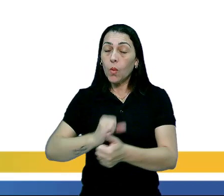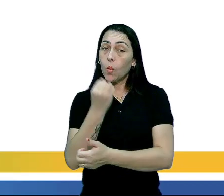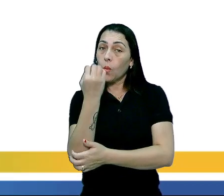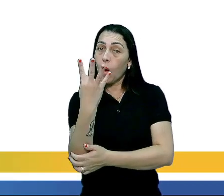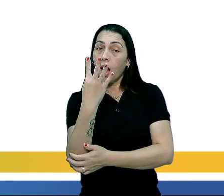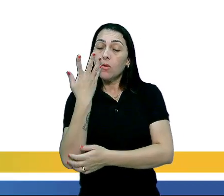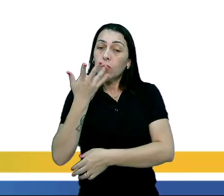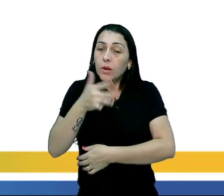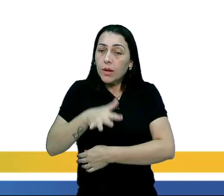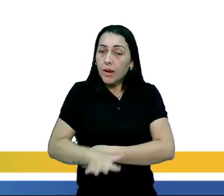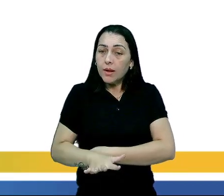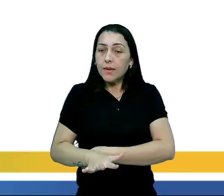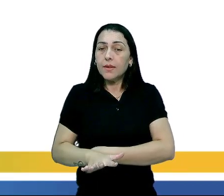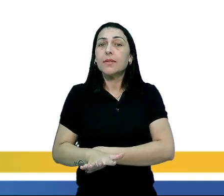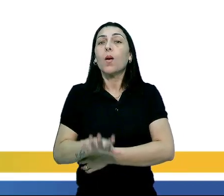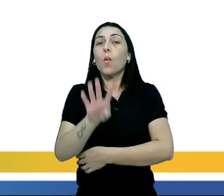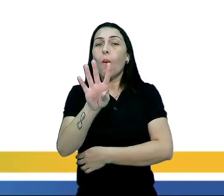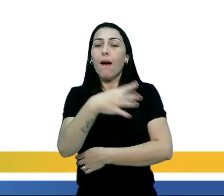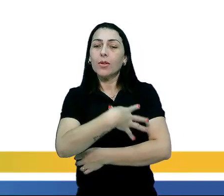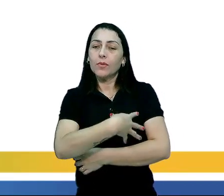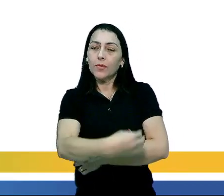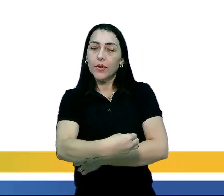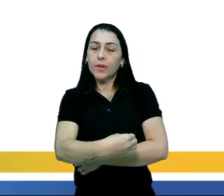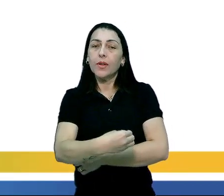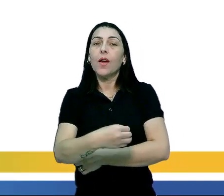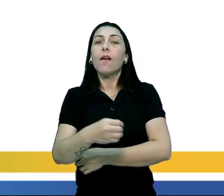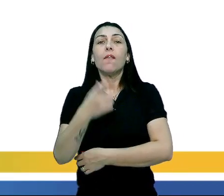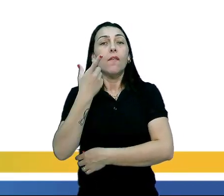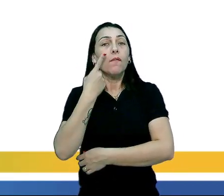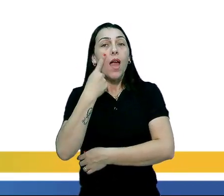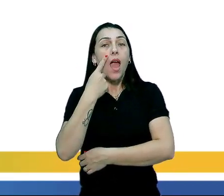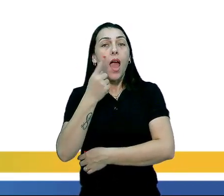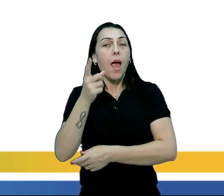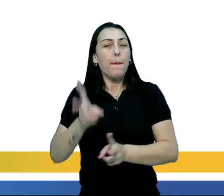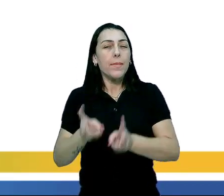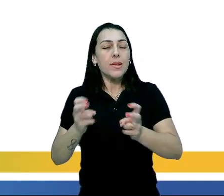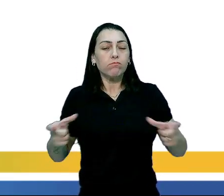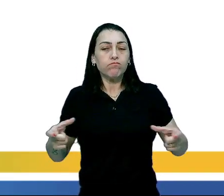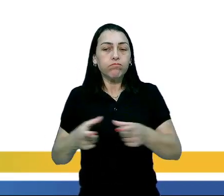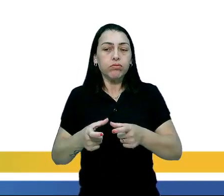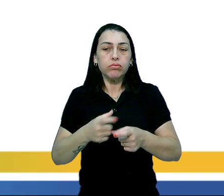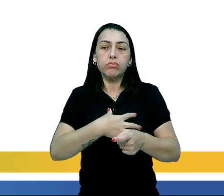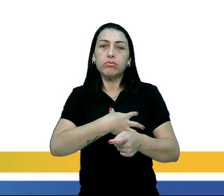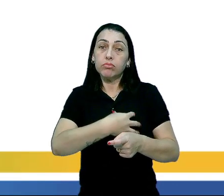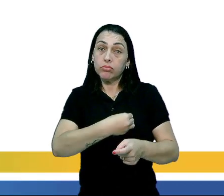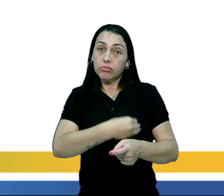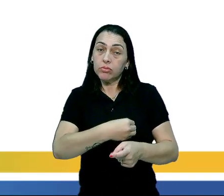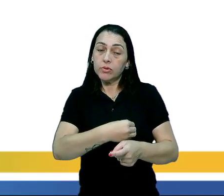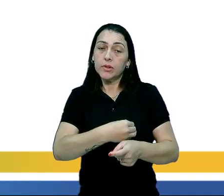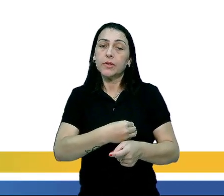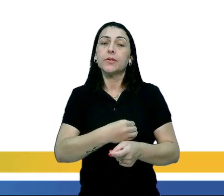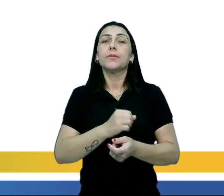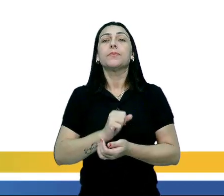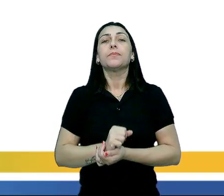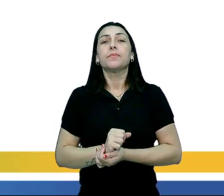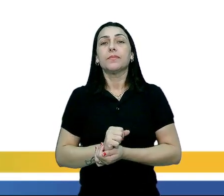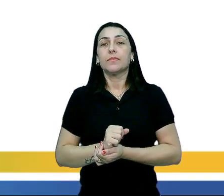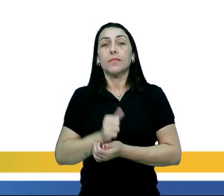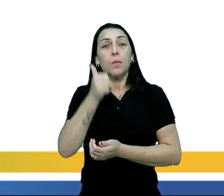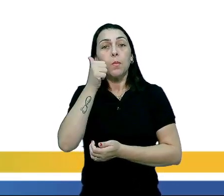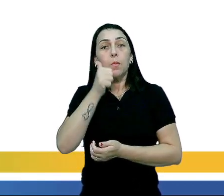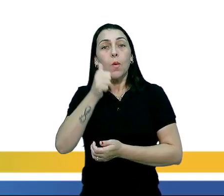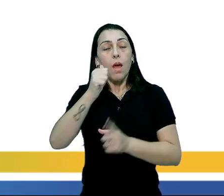4 crianças. Então, a gente vê aí a queda, conforme vai passando os anos, a gente observa a queda na taxa